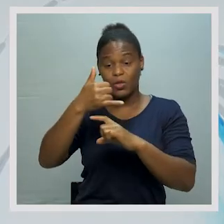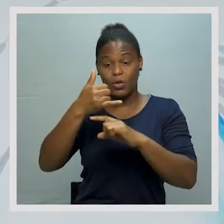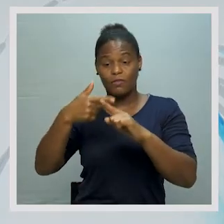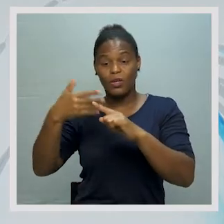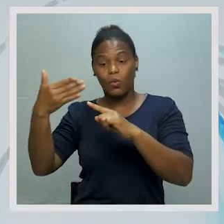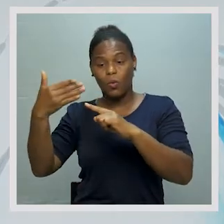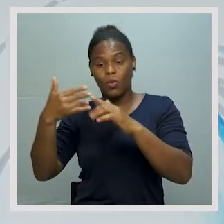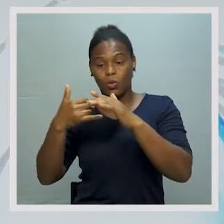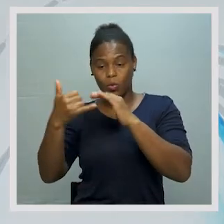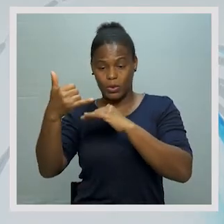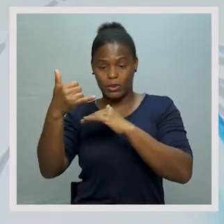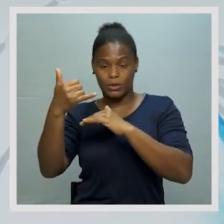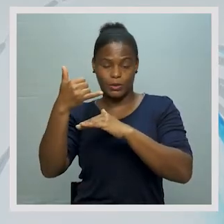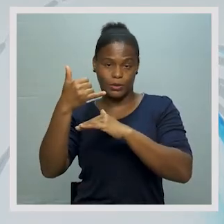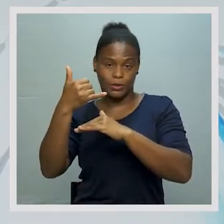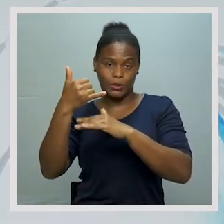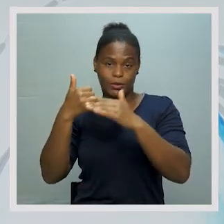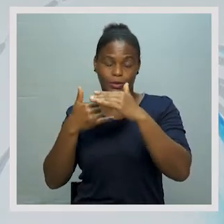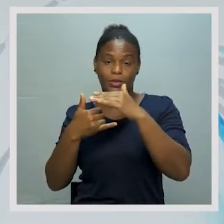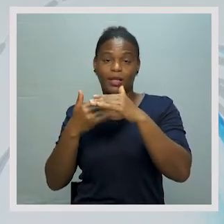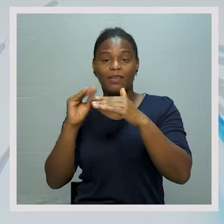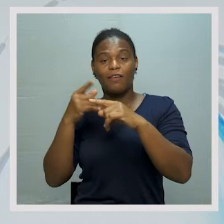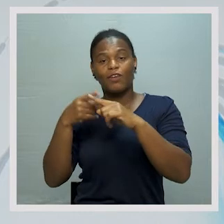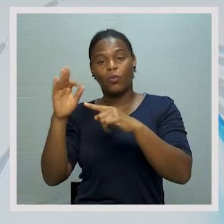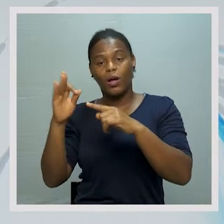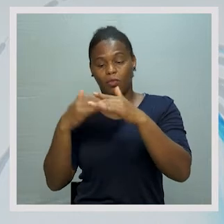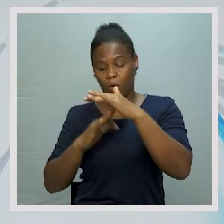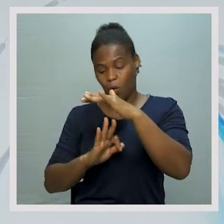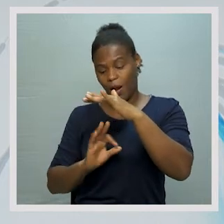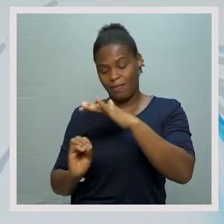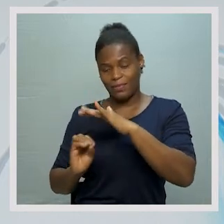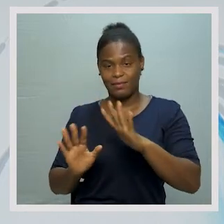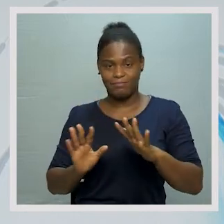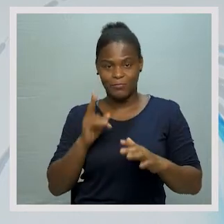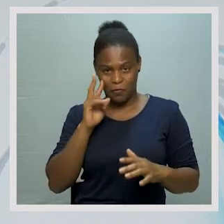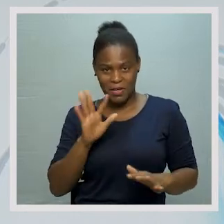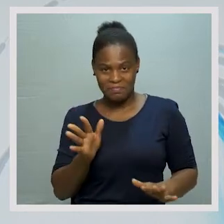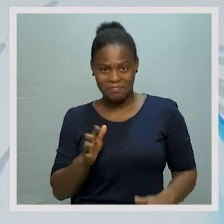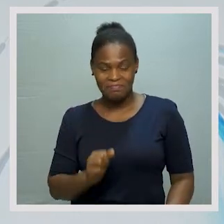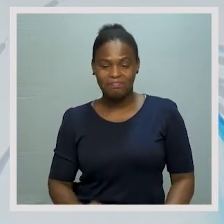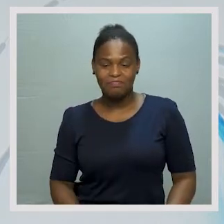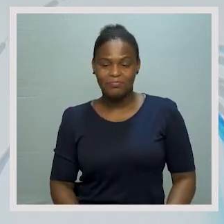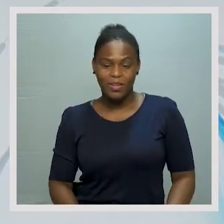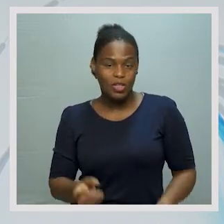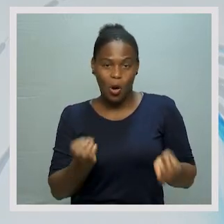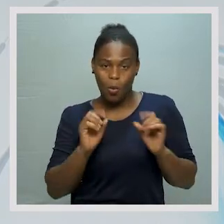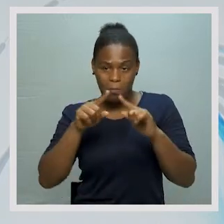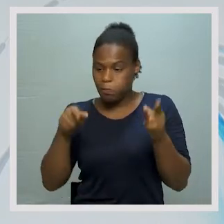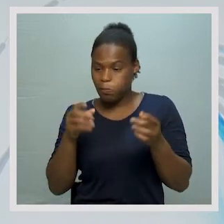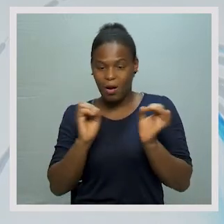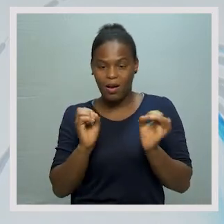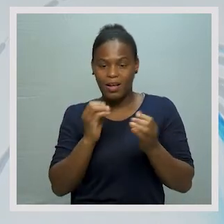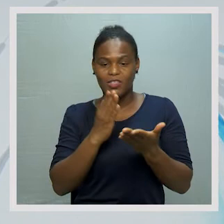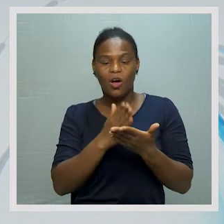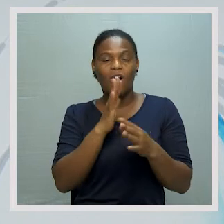2 vezes 1, 2. 10 vezes 4, 40. Viram? Como já não há parentes, é